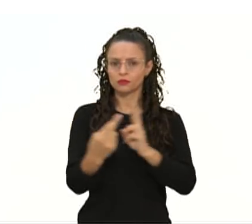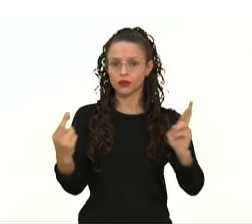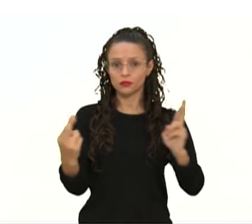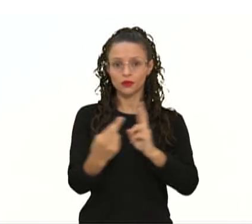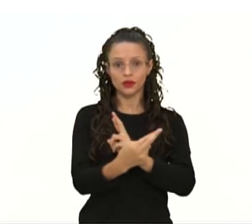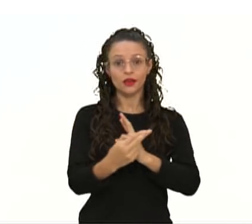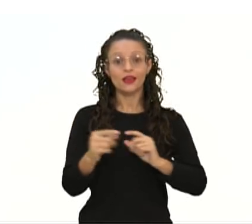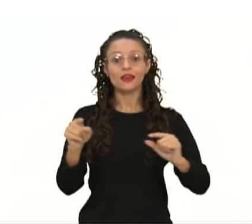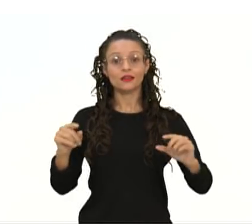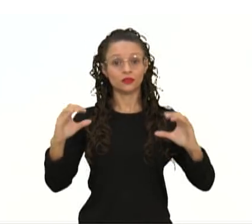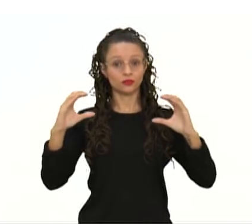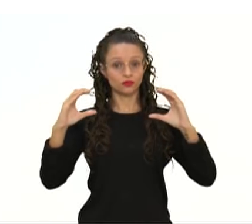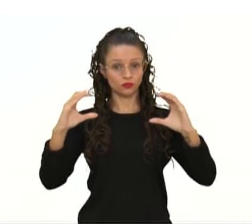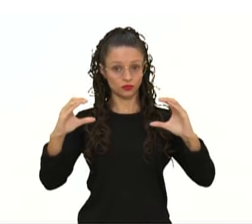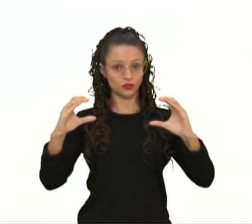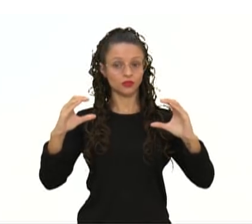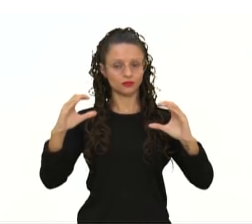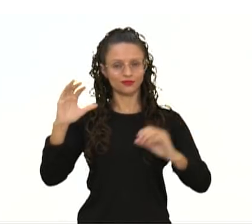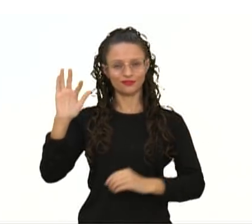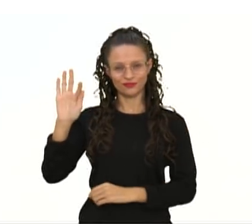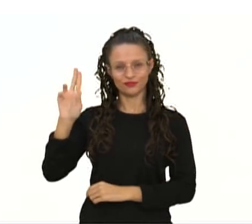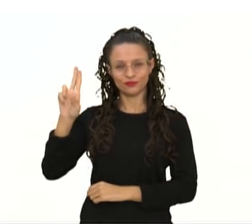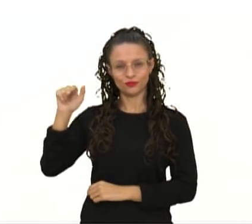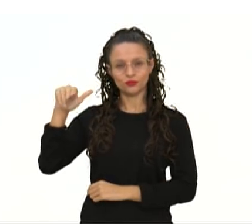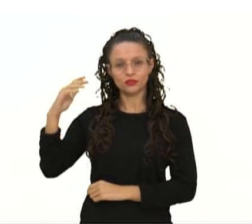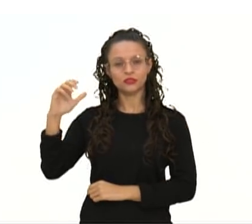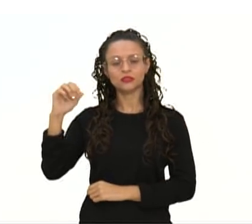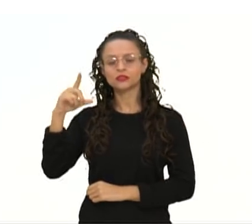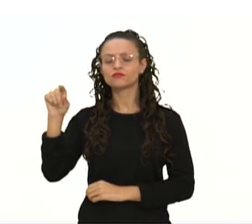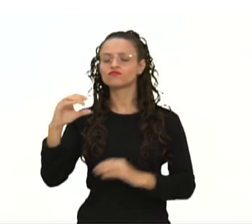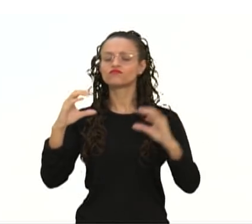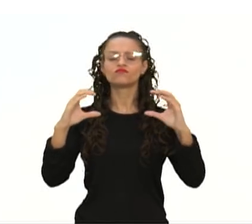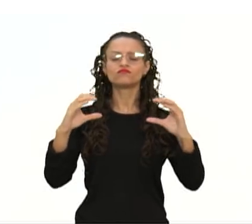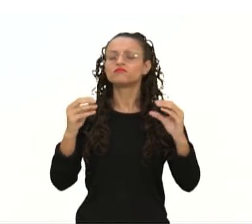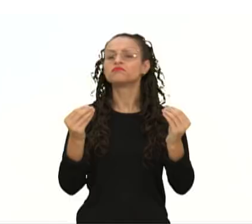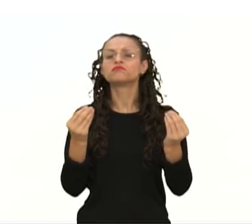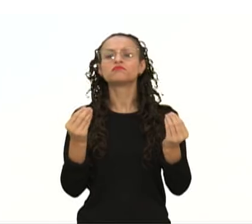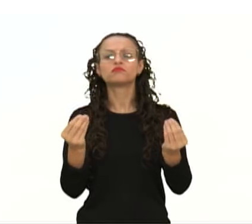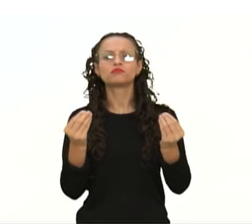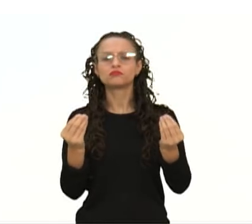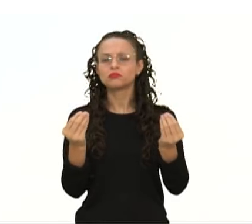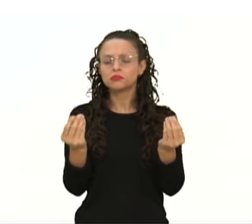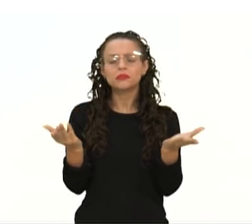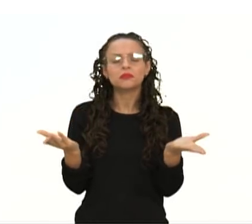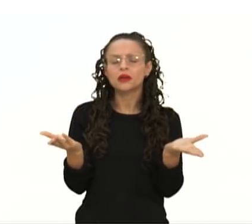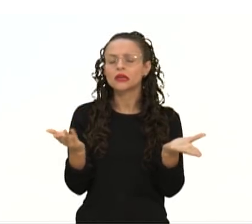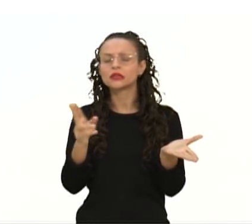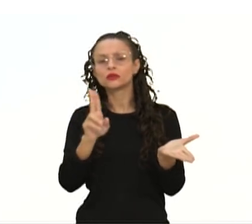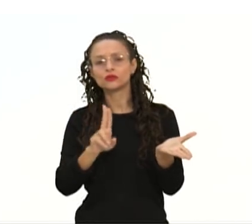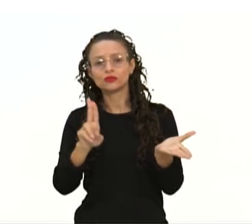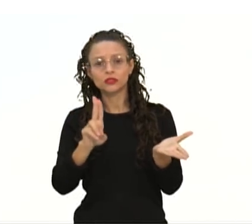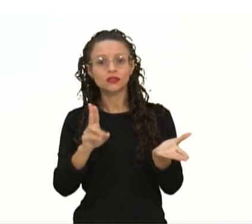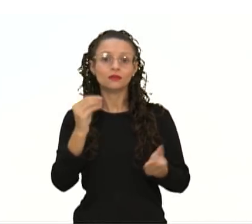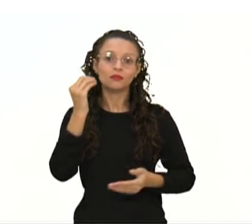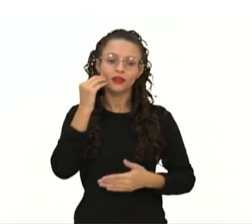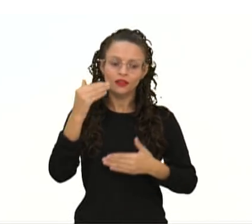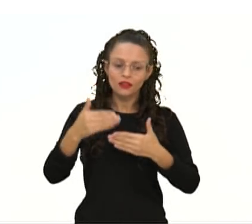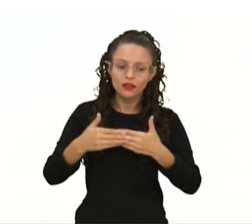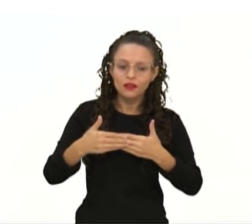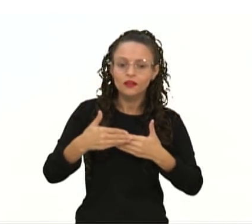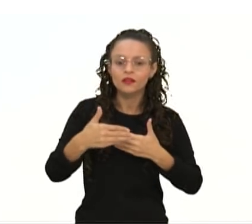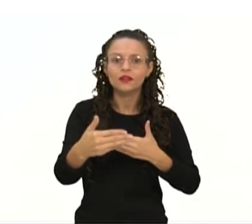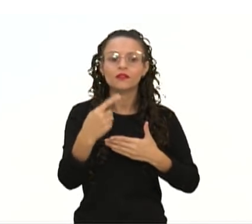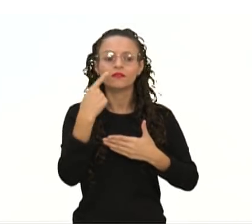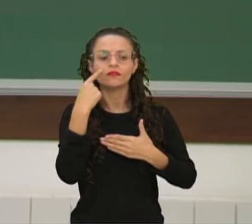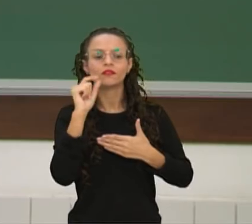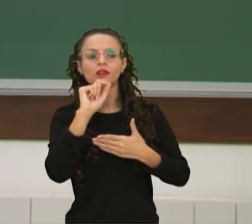função. E essas funções servem para quê, Para a gente poder tentar prever alguma coisa que vai acontecer depois, Ou até